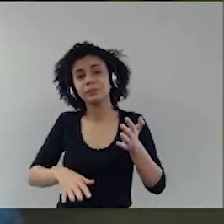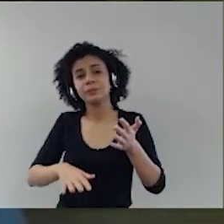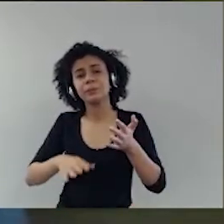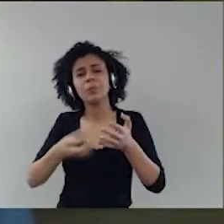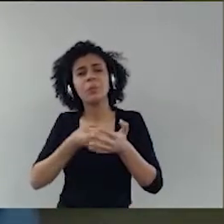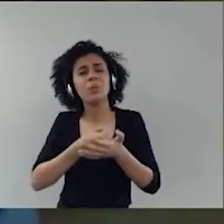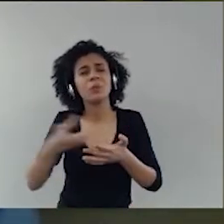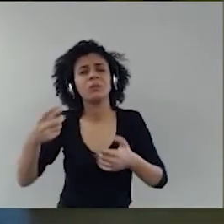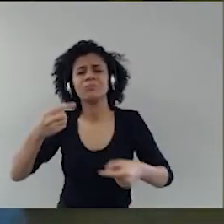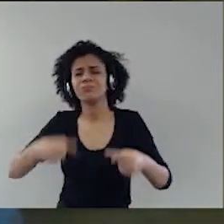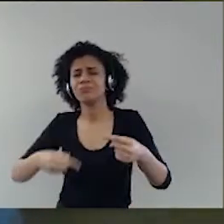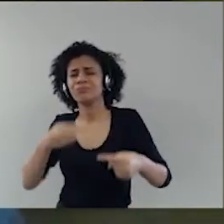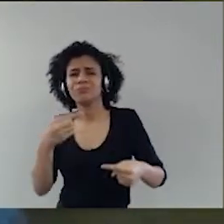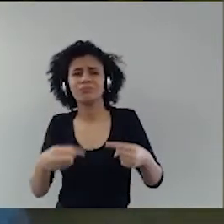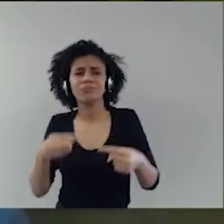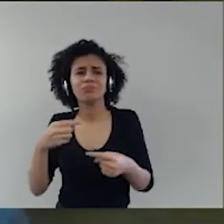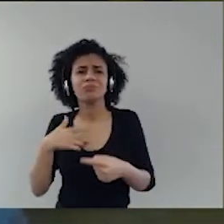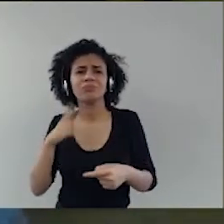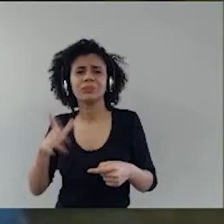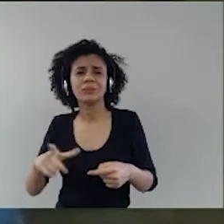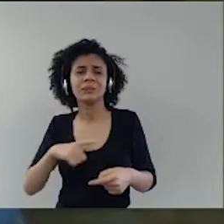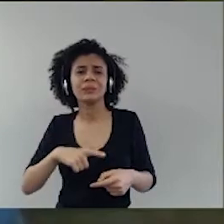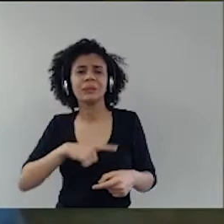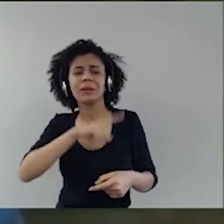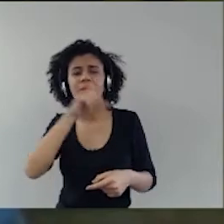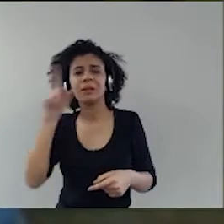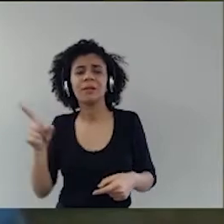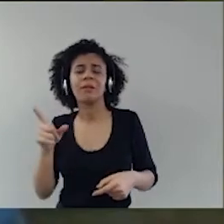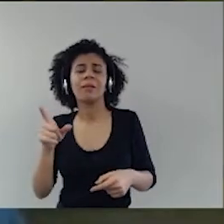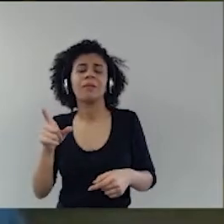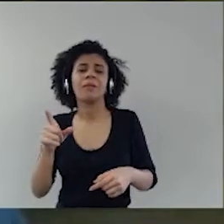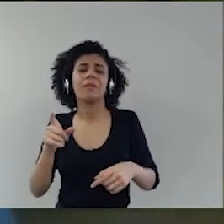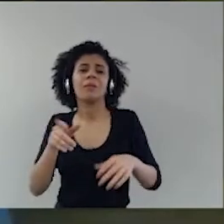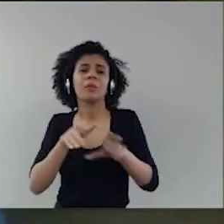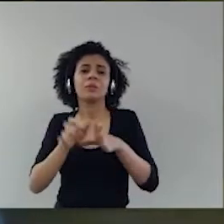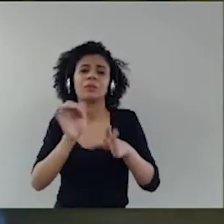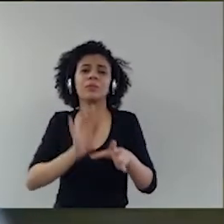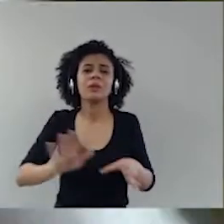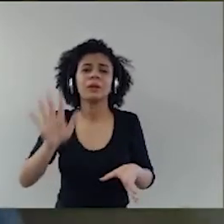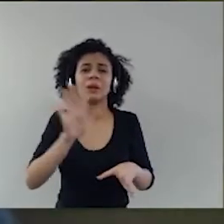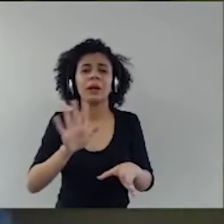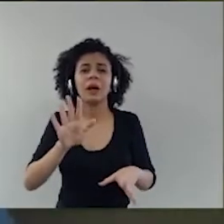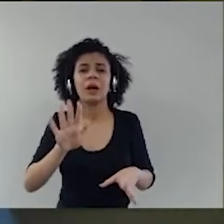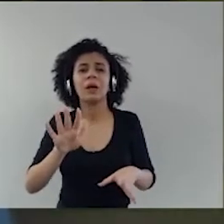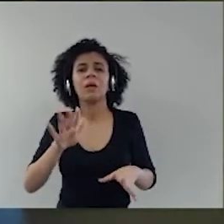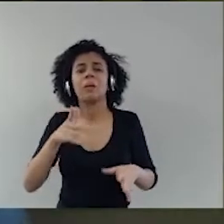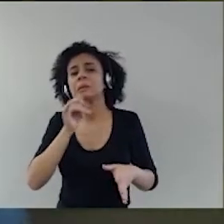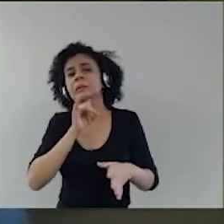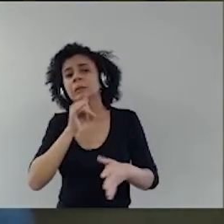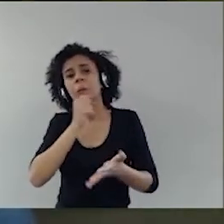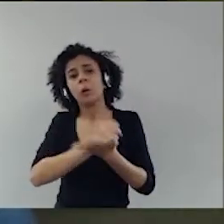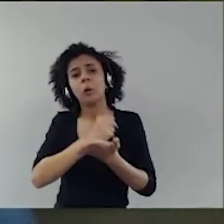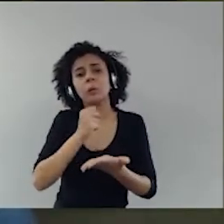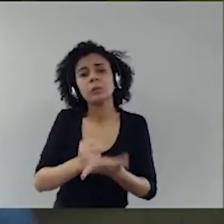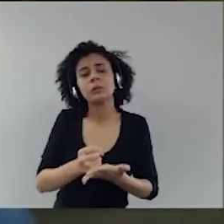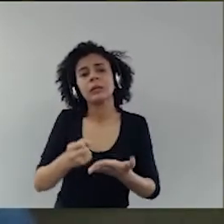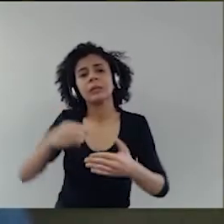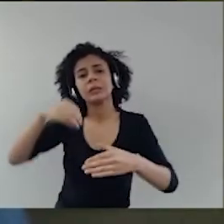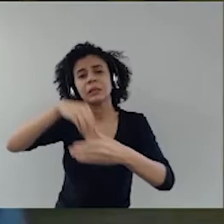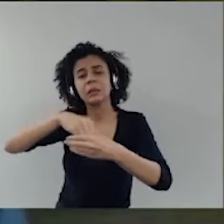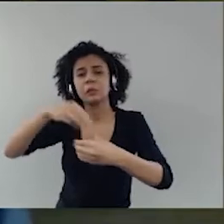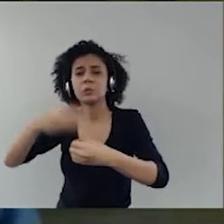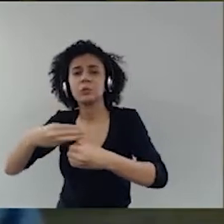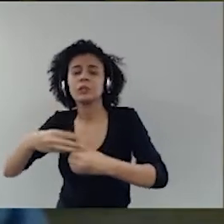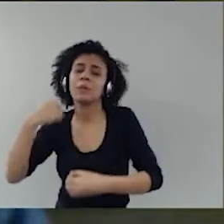né? Quantos debates nós já tivemos no plenário do Conselho Federal, né, em relação, por exemplo, à contratação de advogados pelos municípios, que